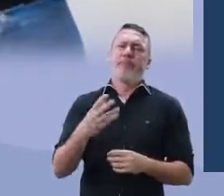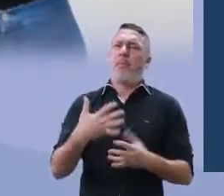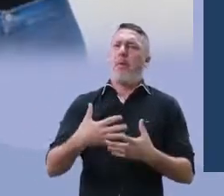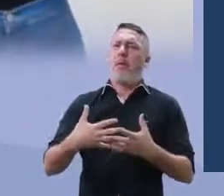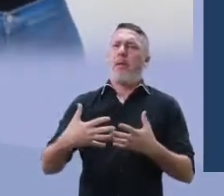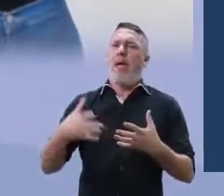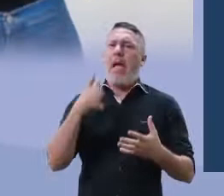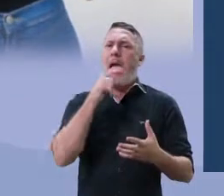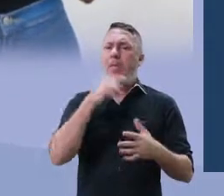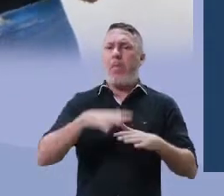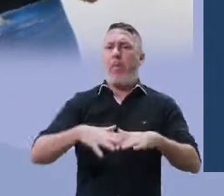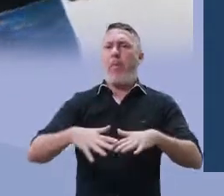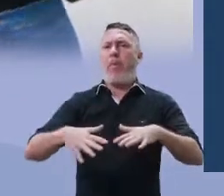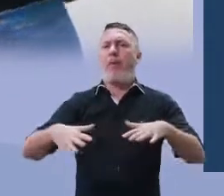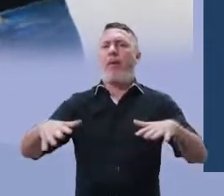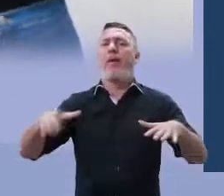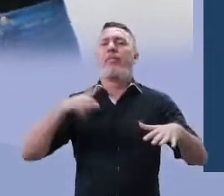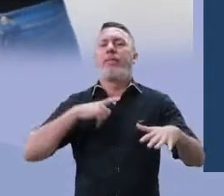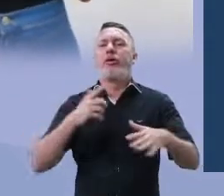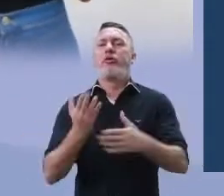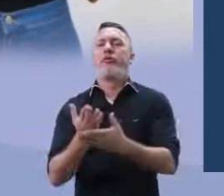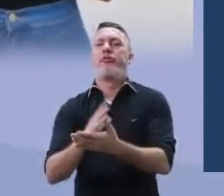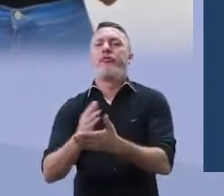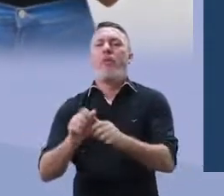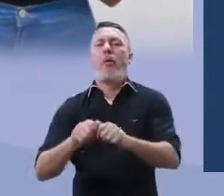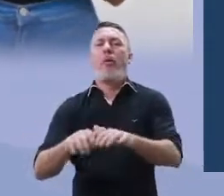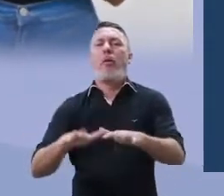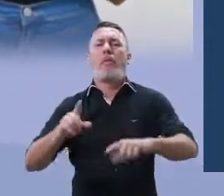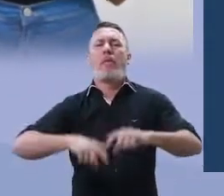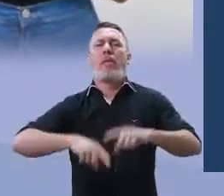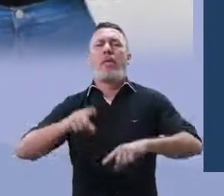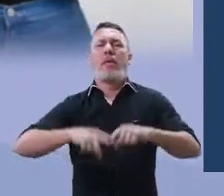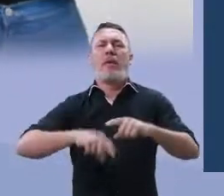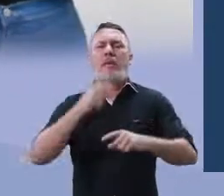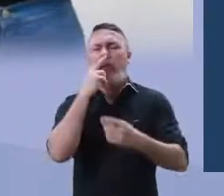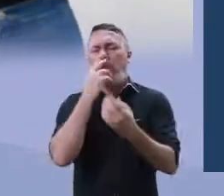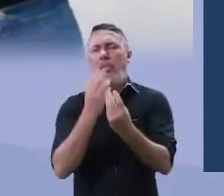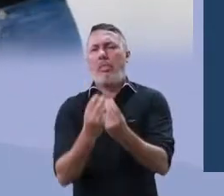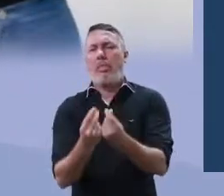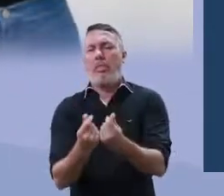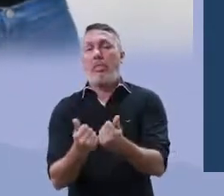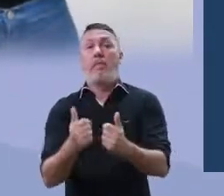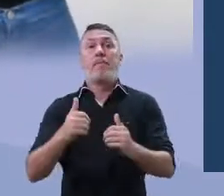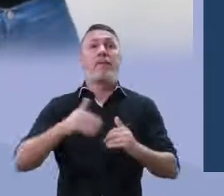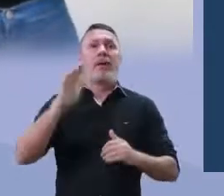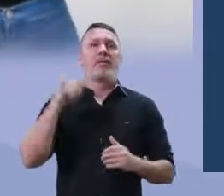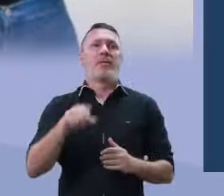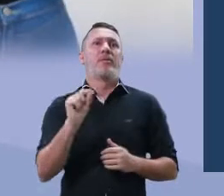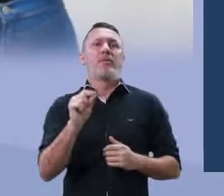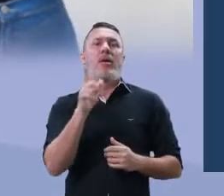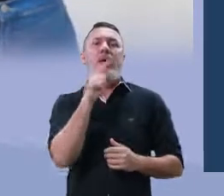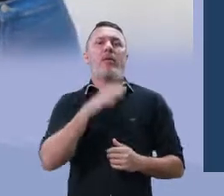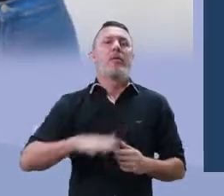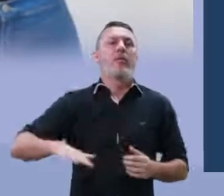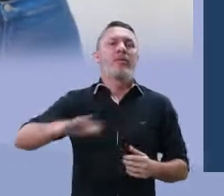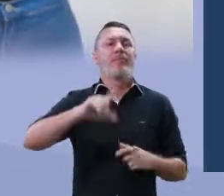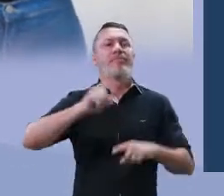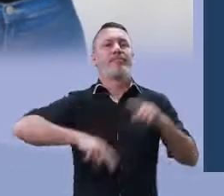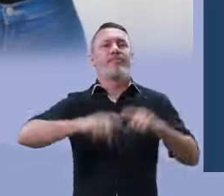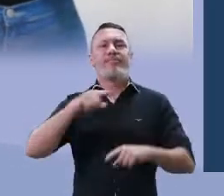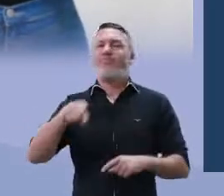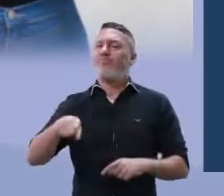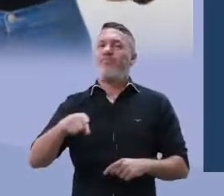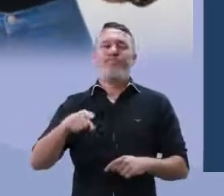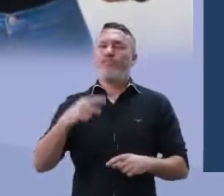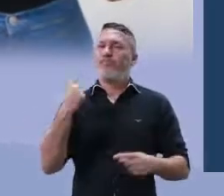várias bactérias presentes ali na água começam a fazer a decomposição desse material, enriquecendo